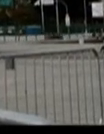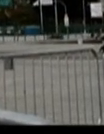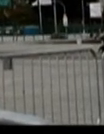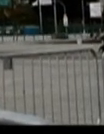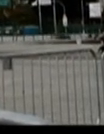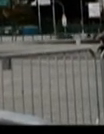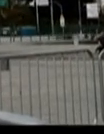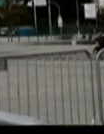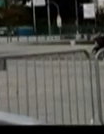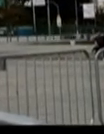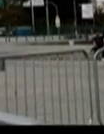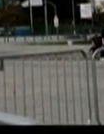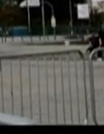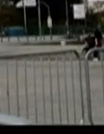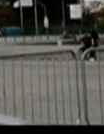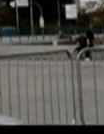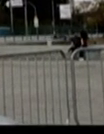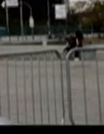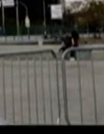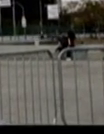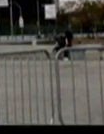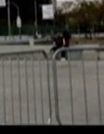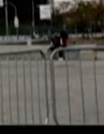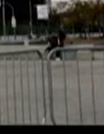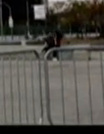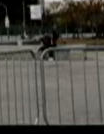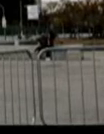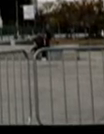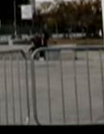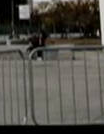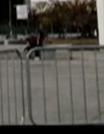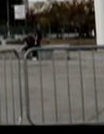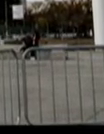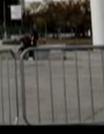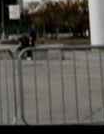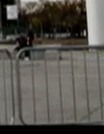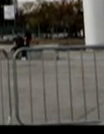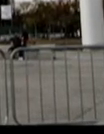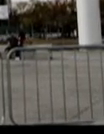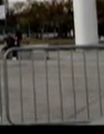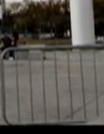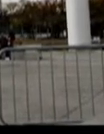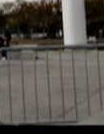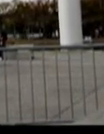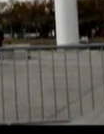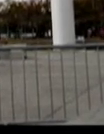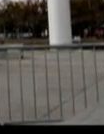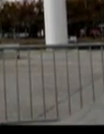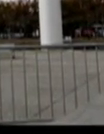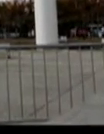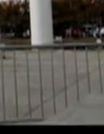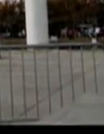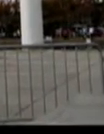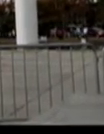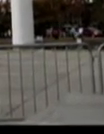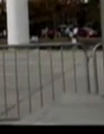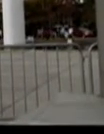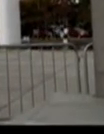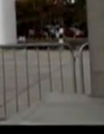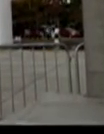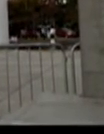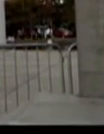onde nós temos dentro dele um painel que é o segundo maior painel de Portinari, um grande